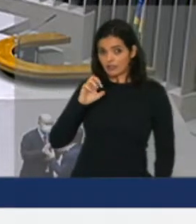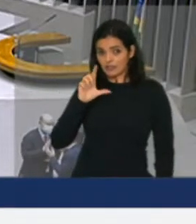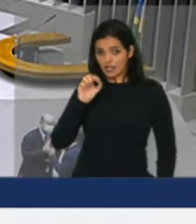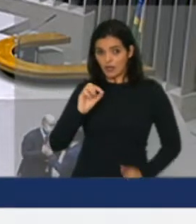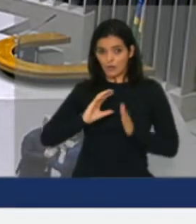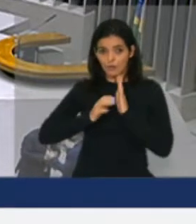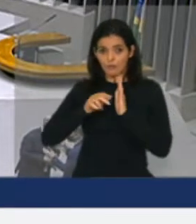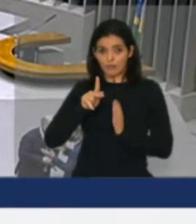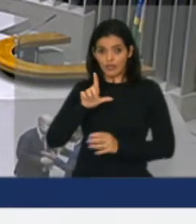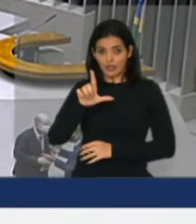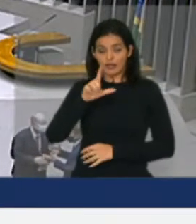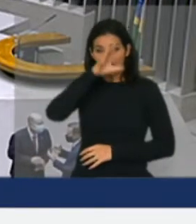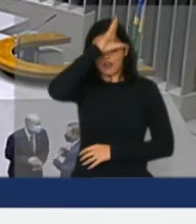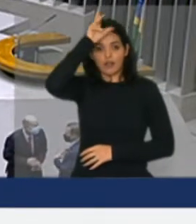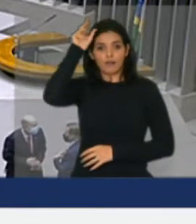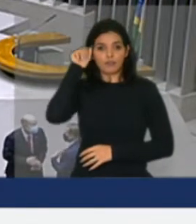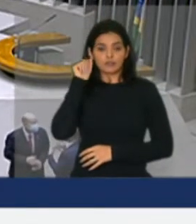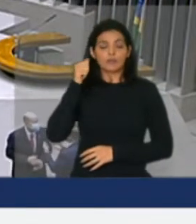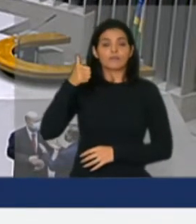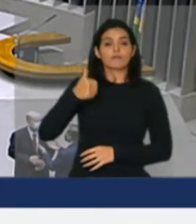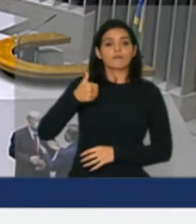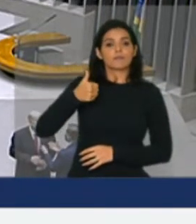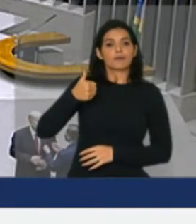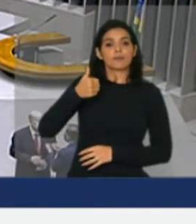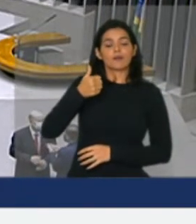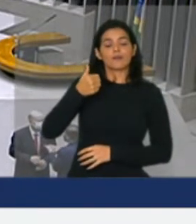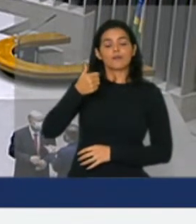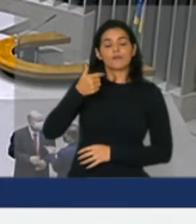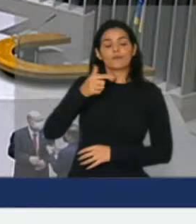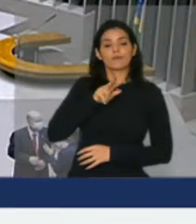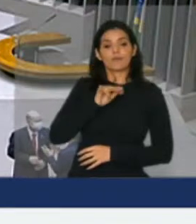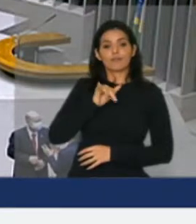primeiro vice-presidente da Câmara.